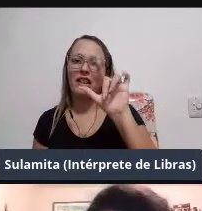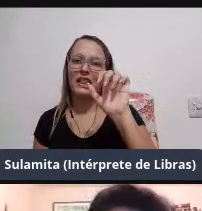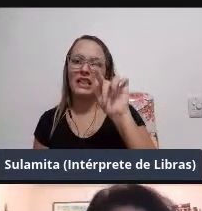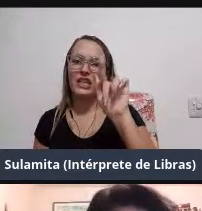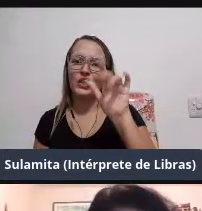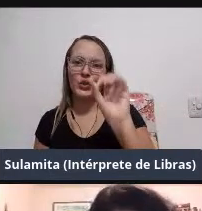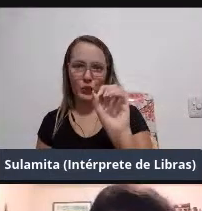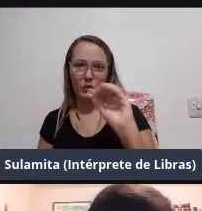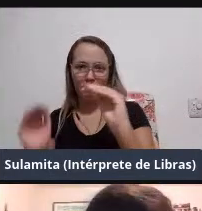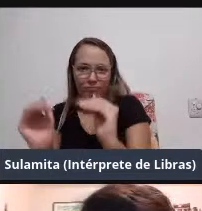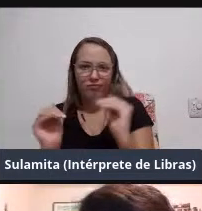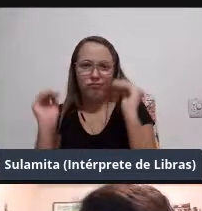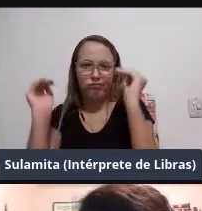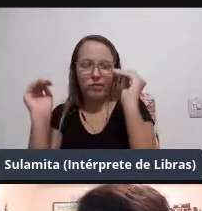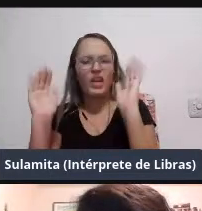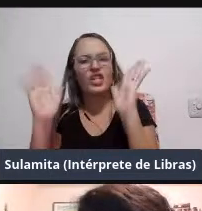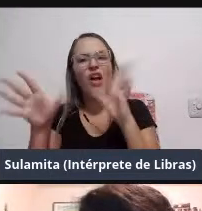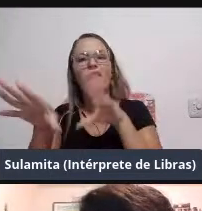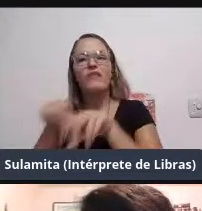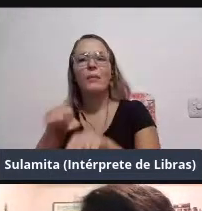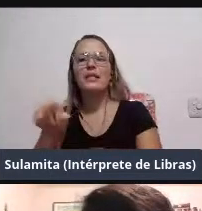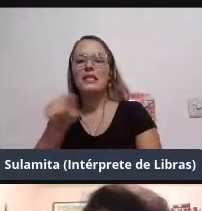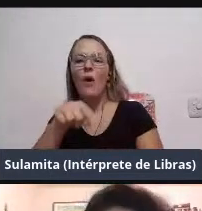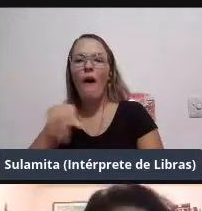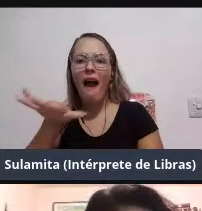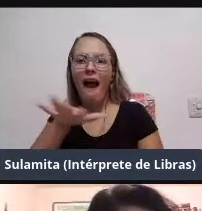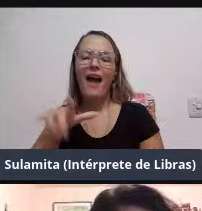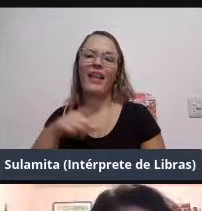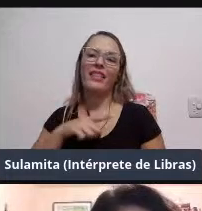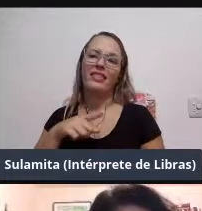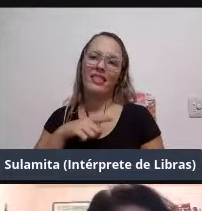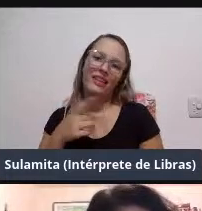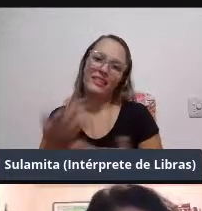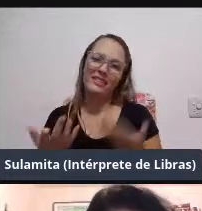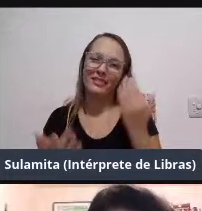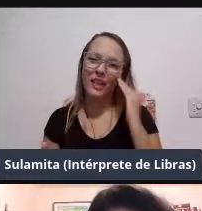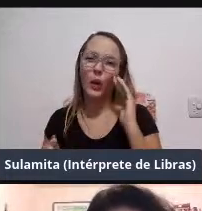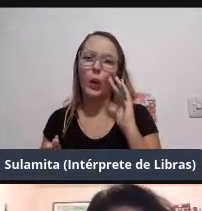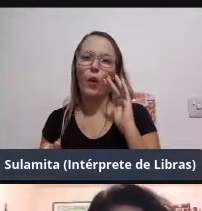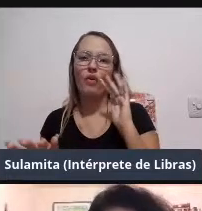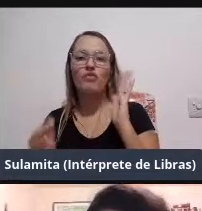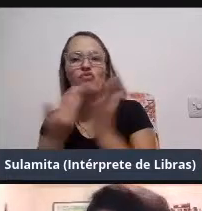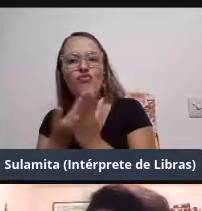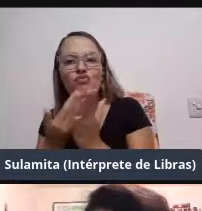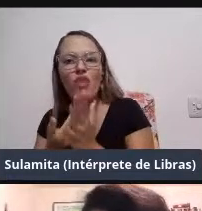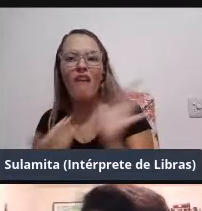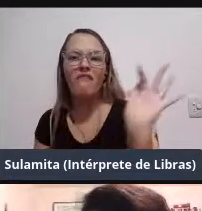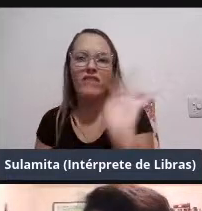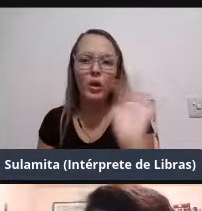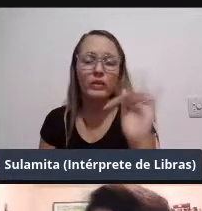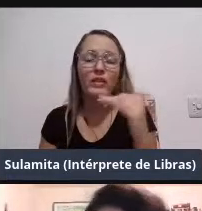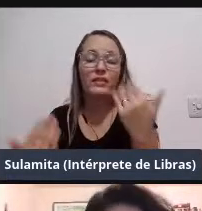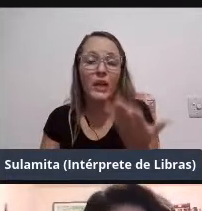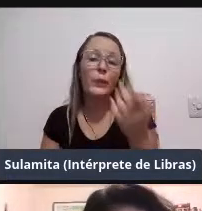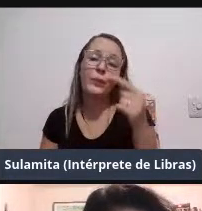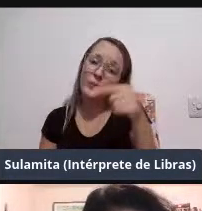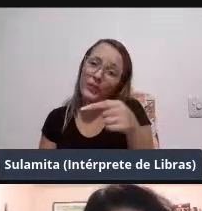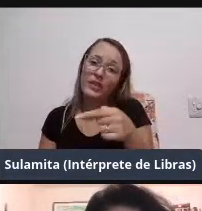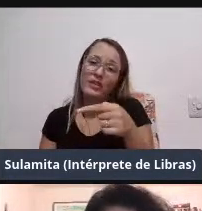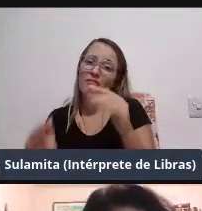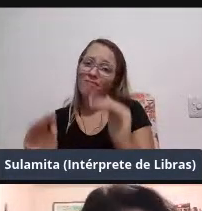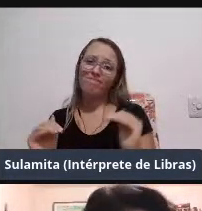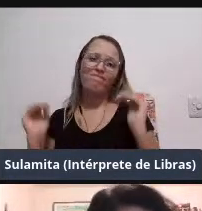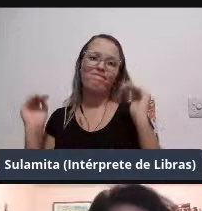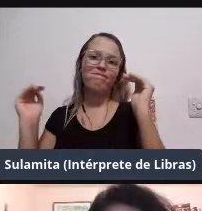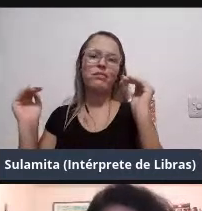são advogados, fazem faculdade de direito, estudam no Liceu Paraibano, que era a escola de prestígio da época, e assim